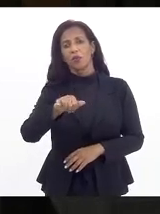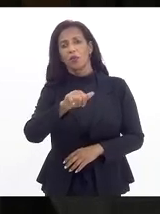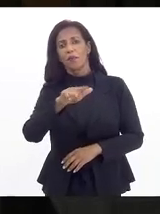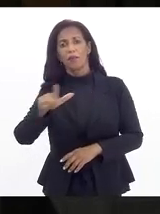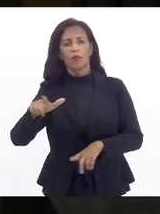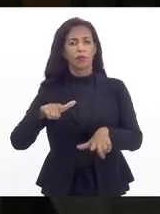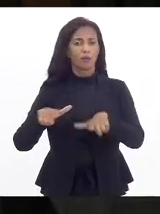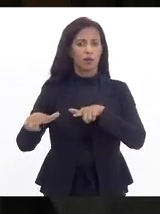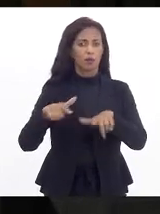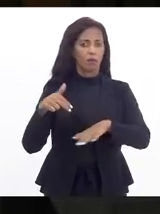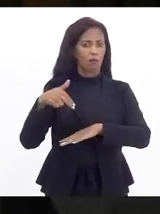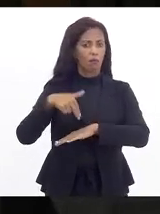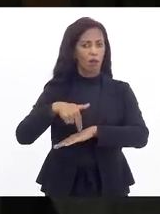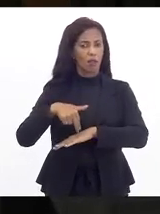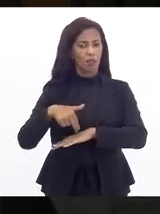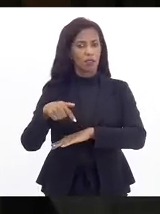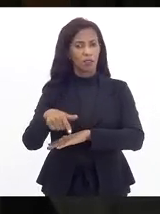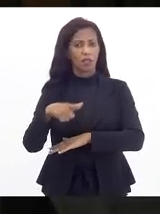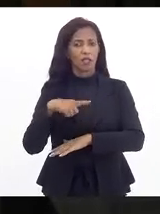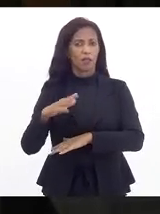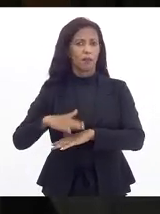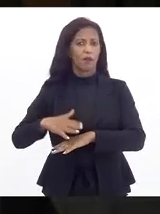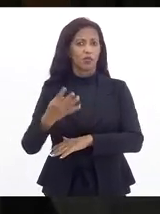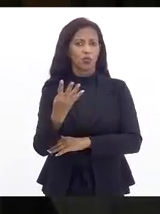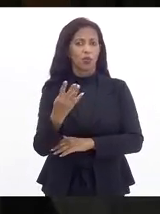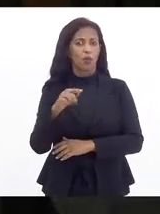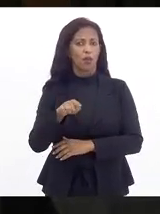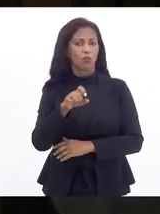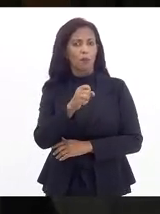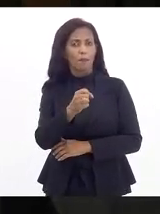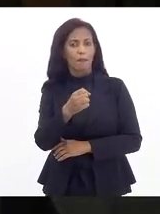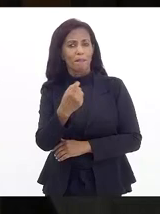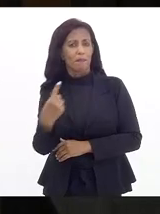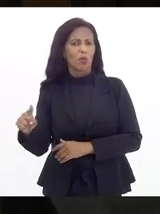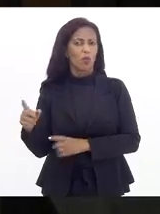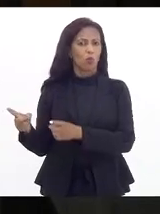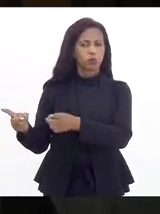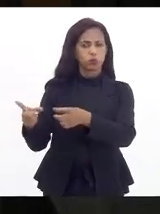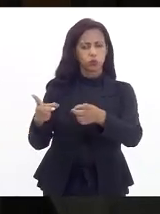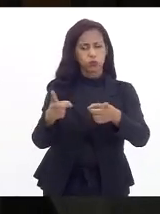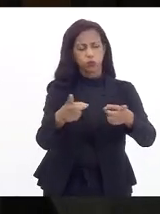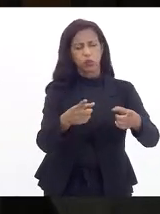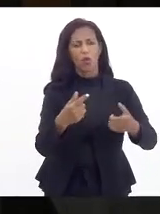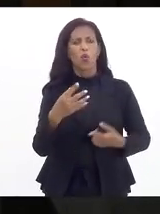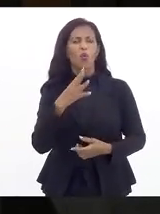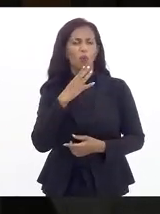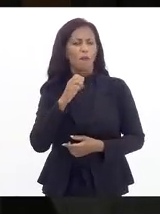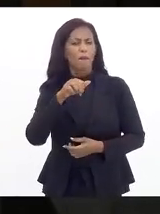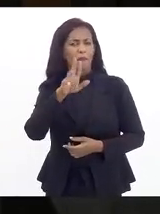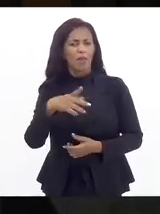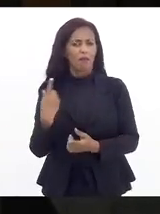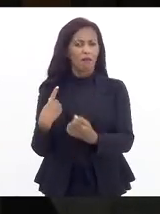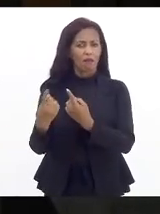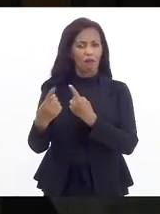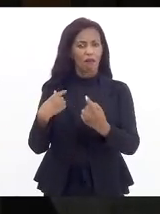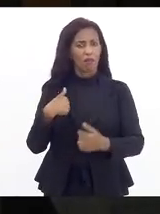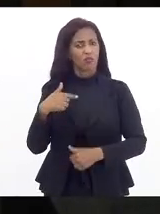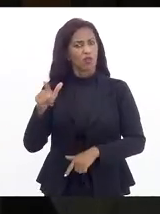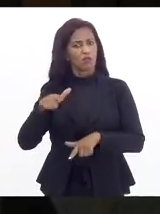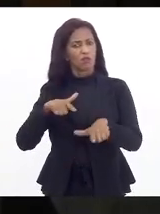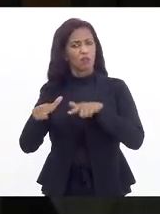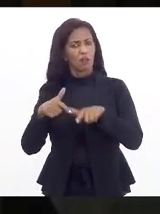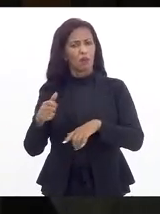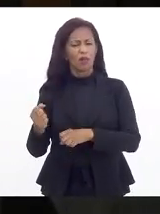Ali à disposição da população nós temos mais de 4 mil automóveis. Conheço bem a estrada Intendente Magalhães, pois trabalhei ali